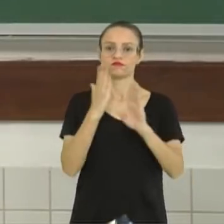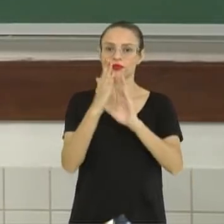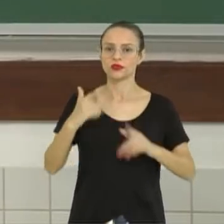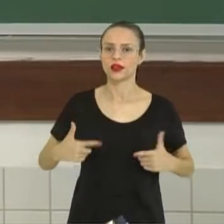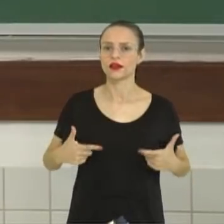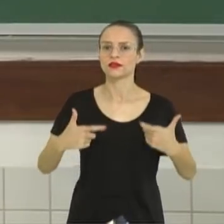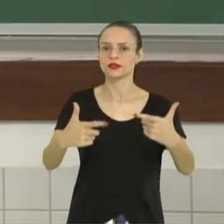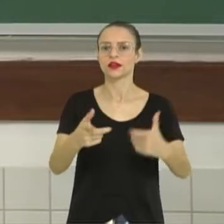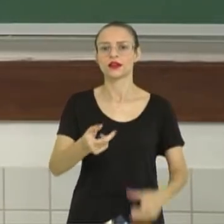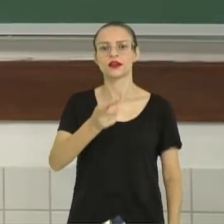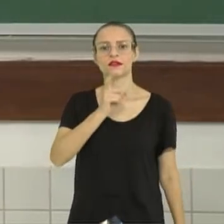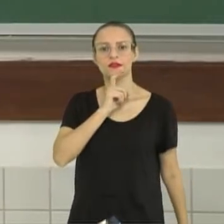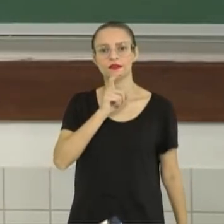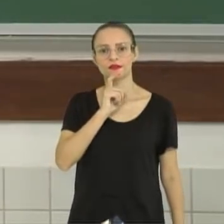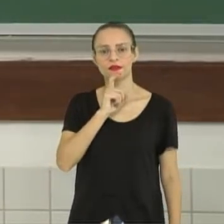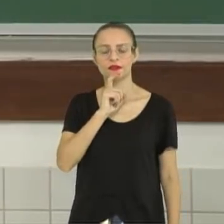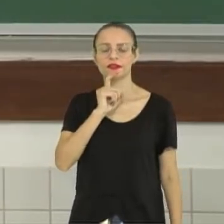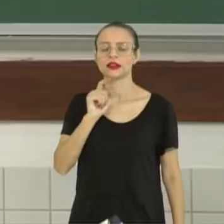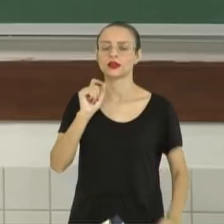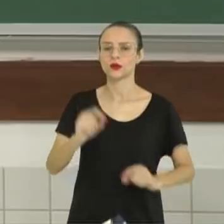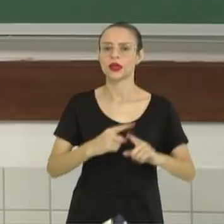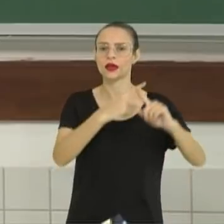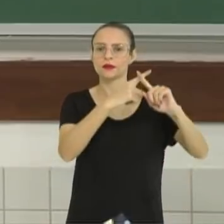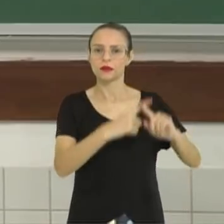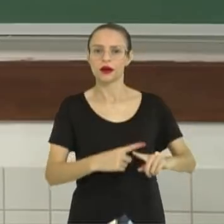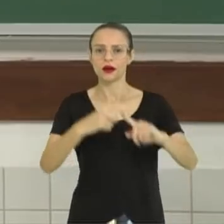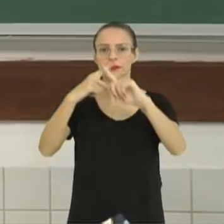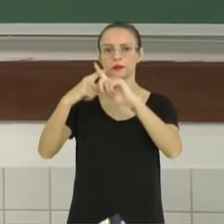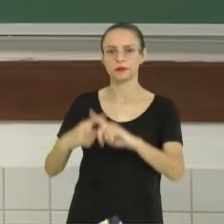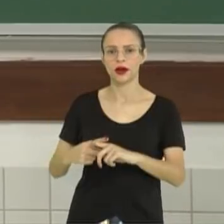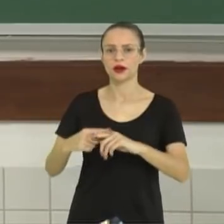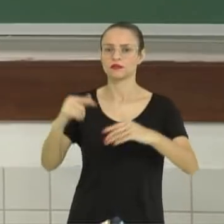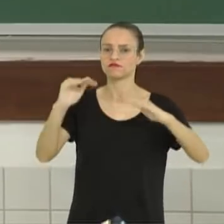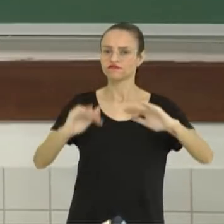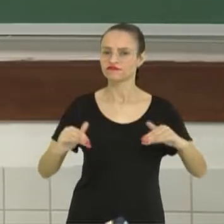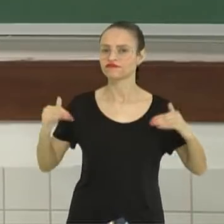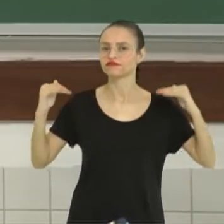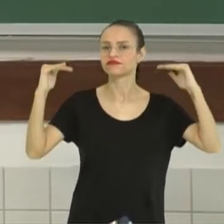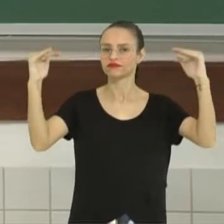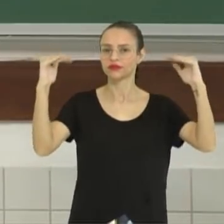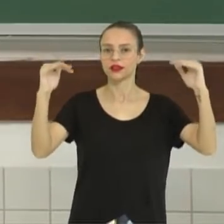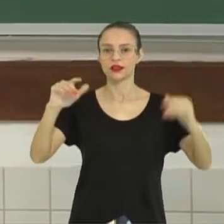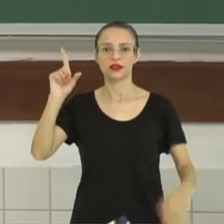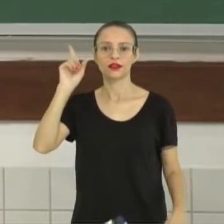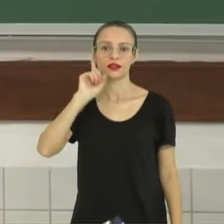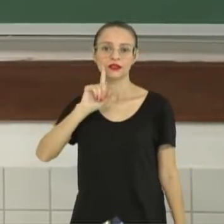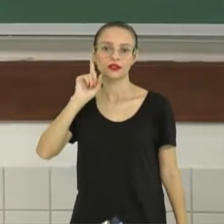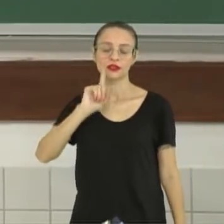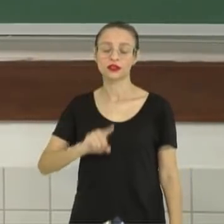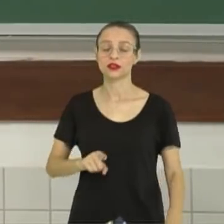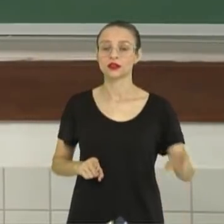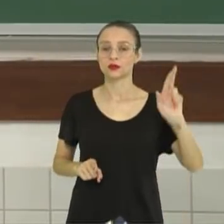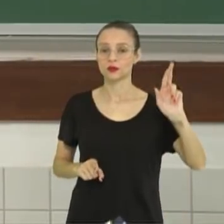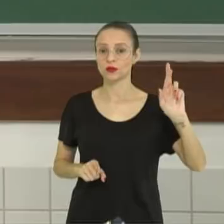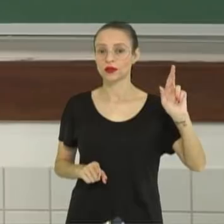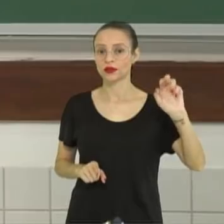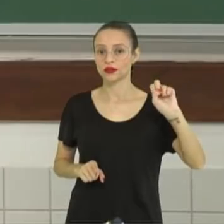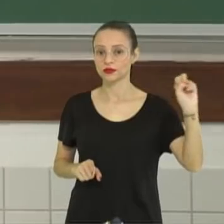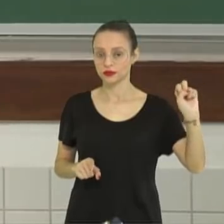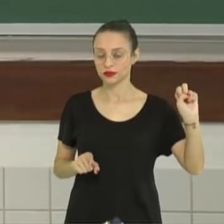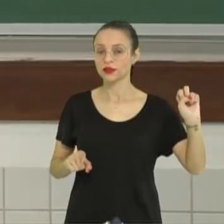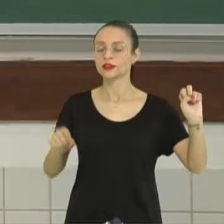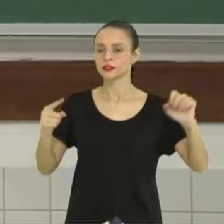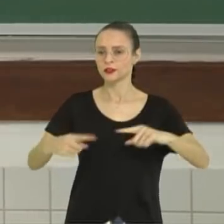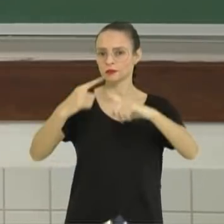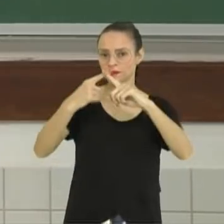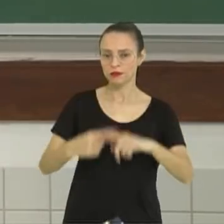dessa bipolaridade, né, da disputa pela hegemonia mundial entre Estados Unidos e União Soviética, né, veio